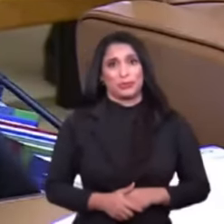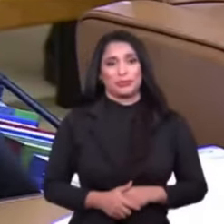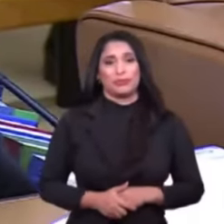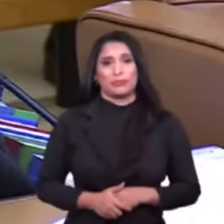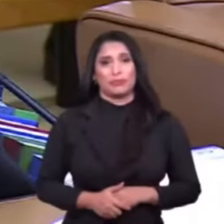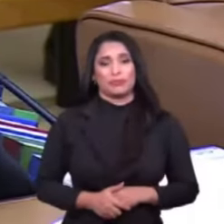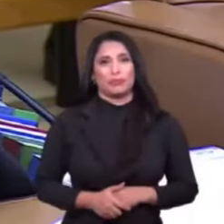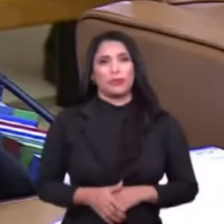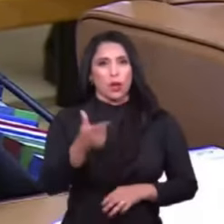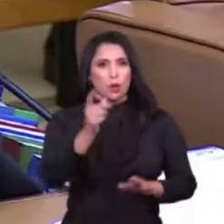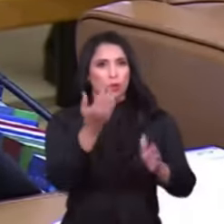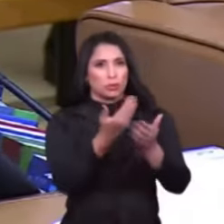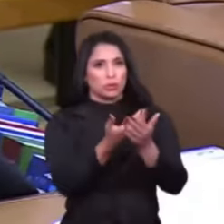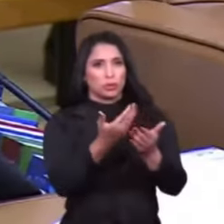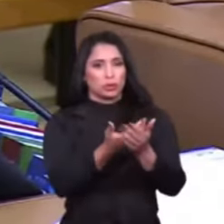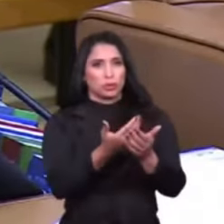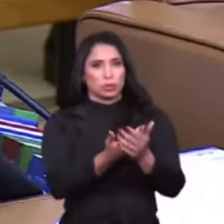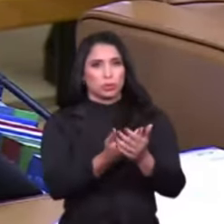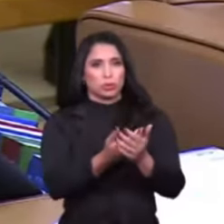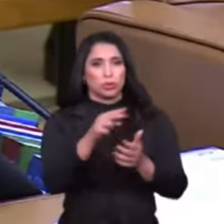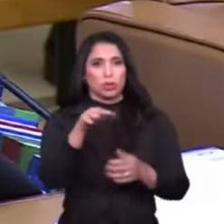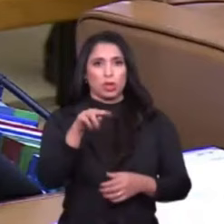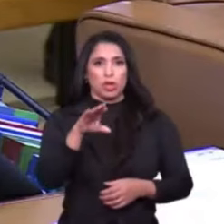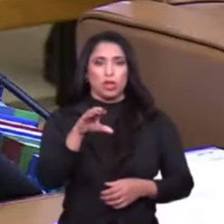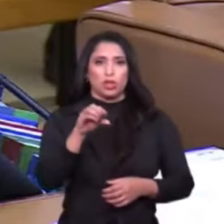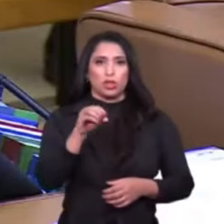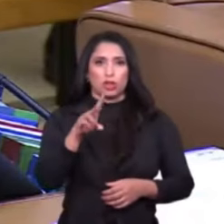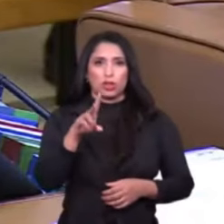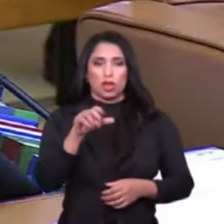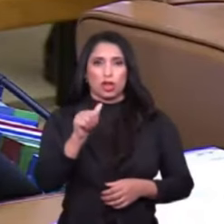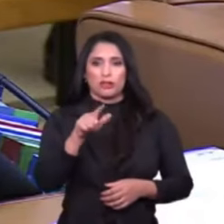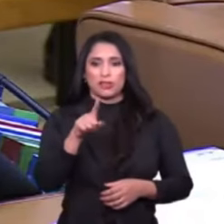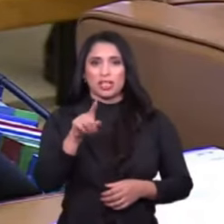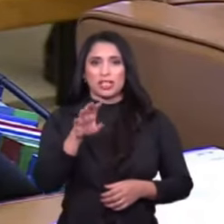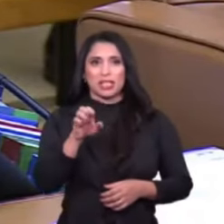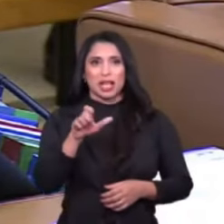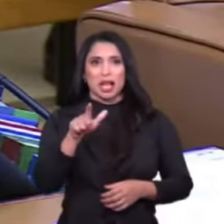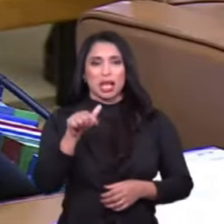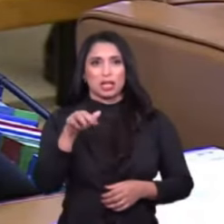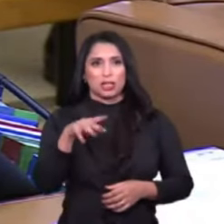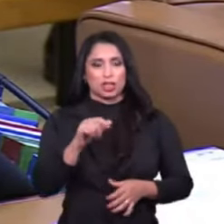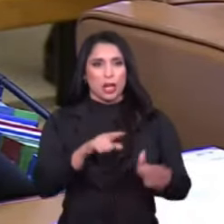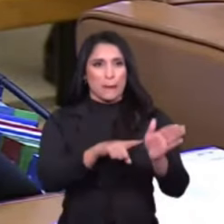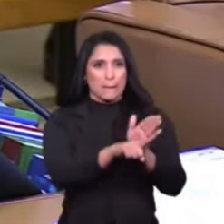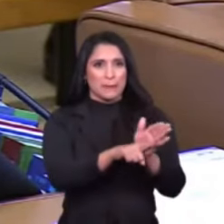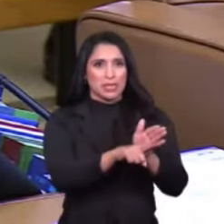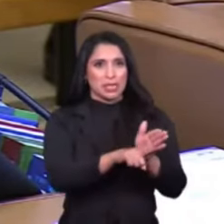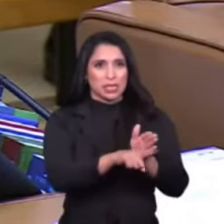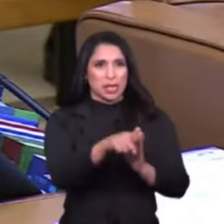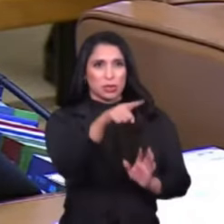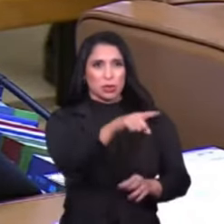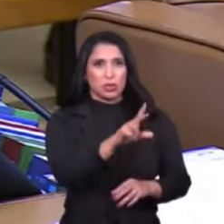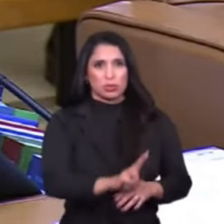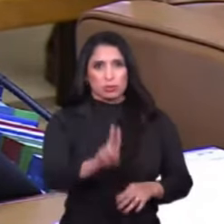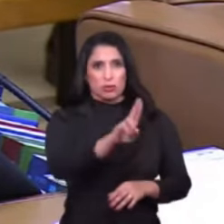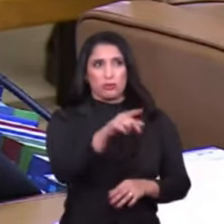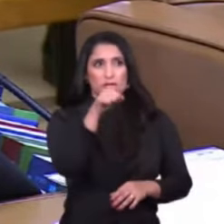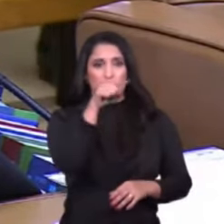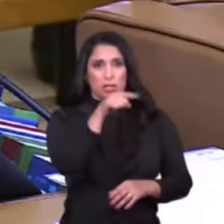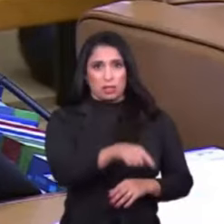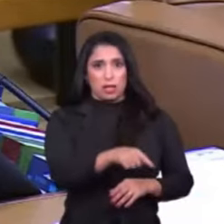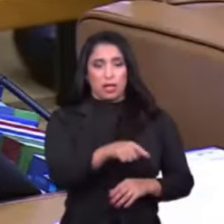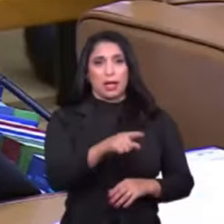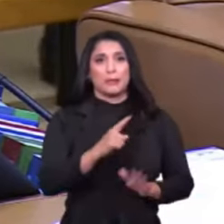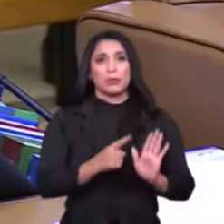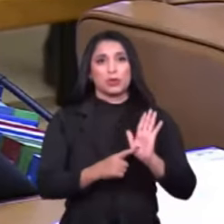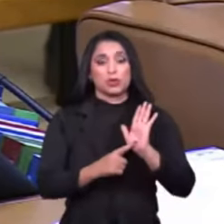Um outro estudo na Nova Zelândia, conduzido em parte por pesquisadores da Duke University, mostrou que